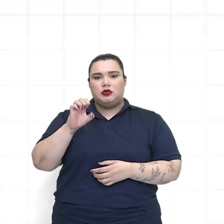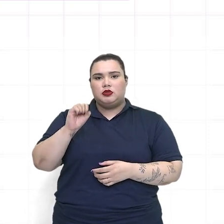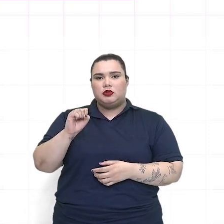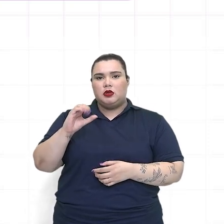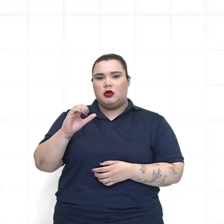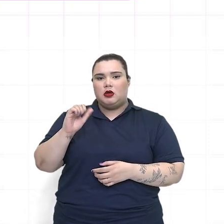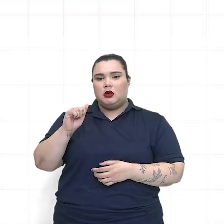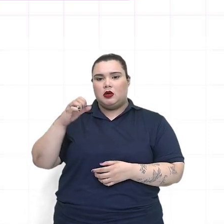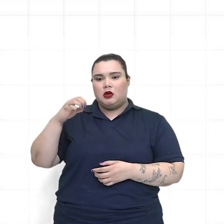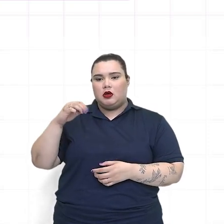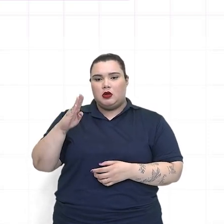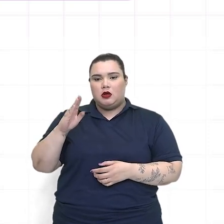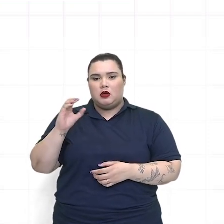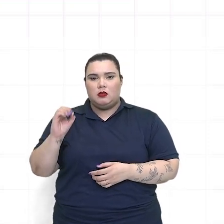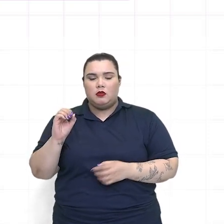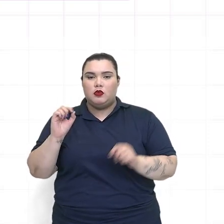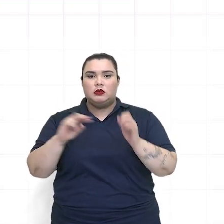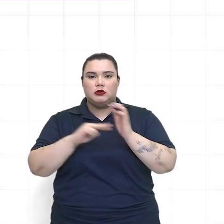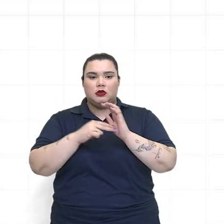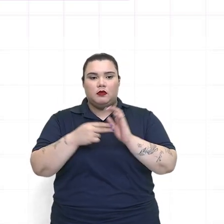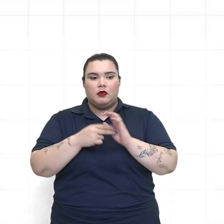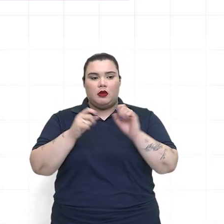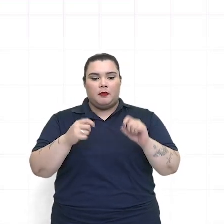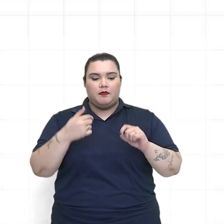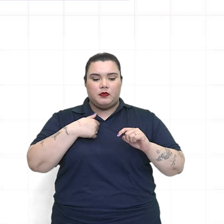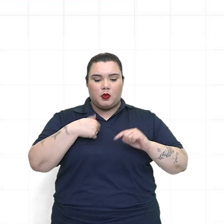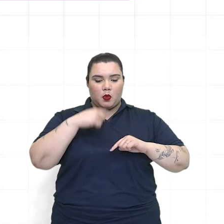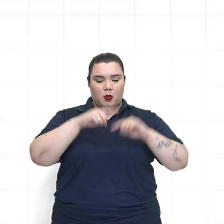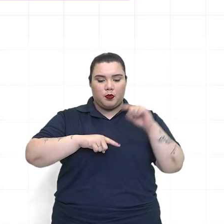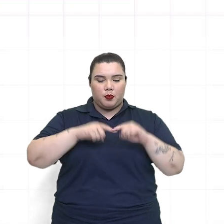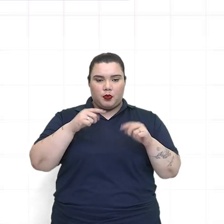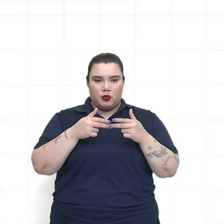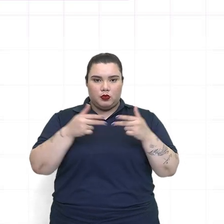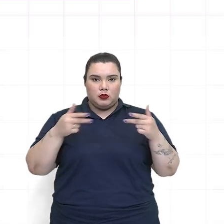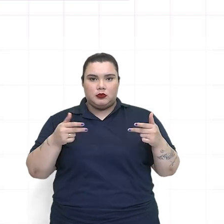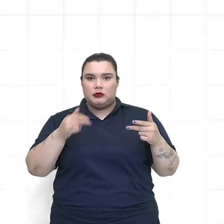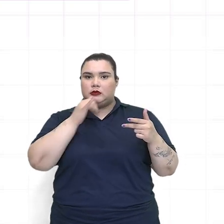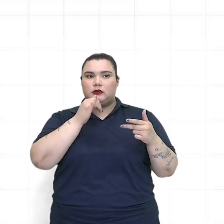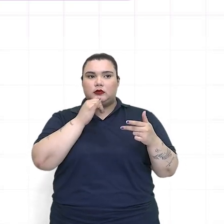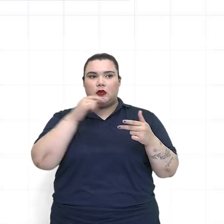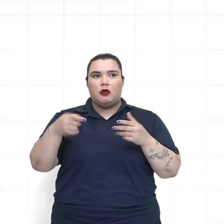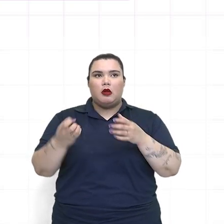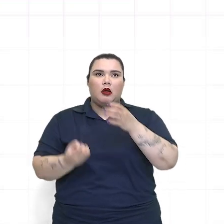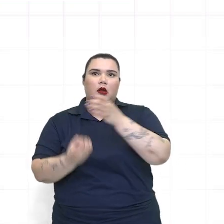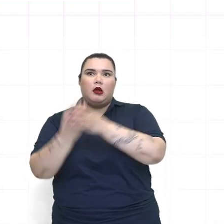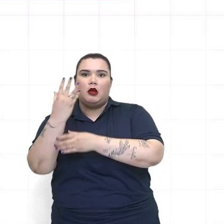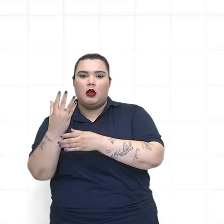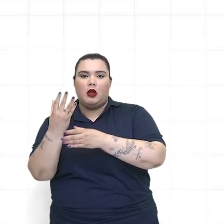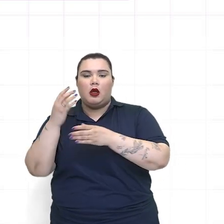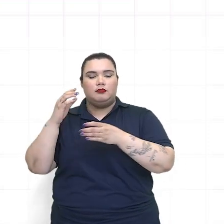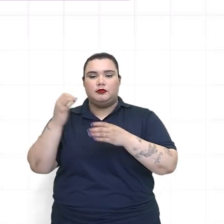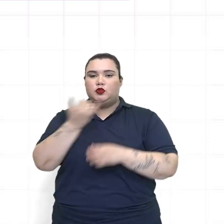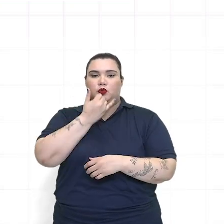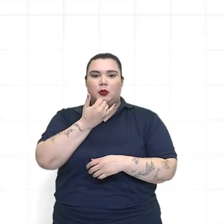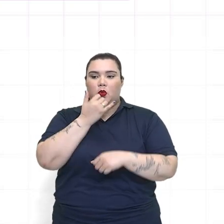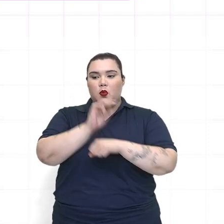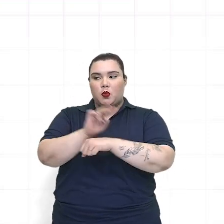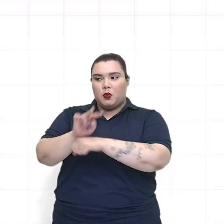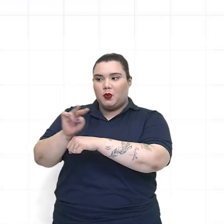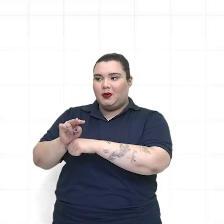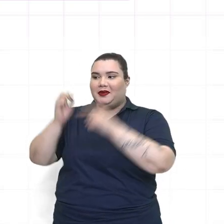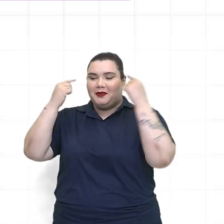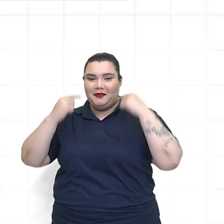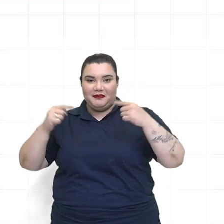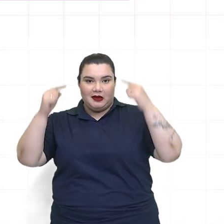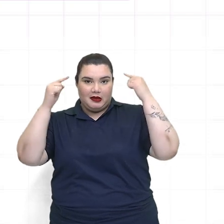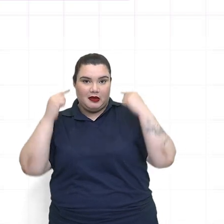escambo nada mais é do que a prática da troca de bens. Uma pessoa cria, né, é produtor de ovelhas, mas ela